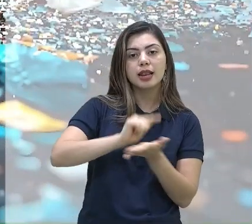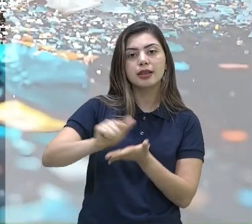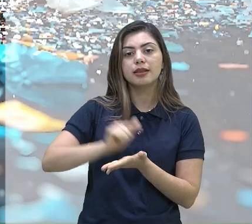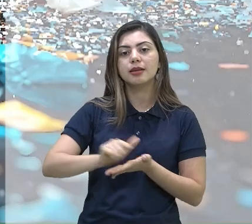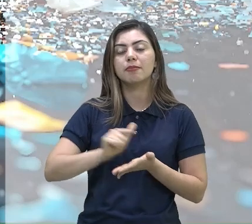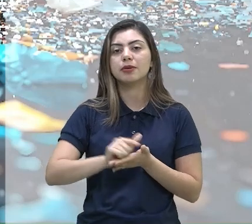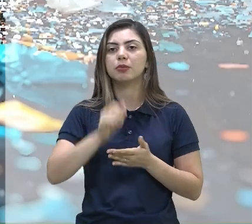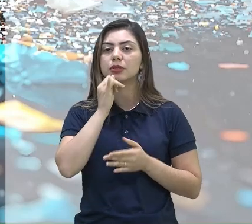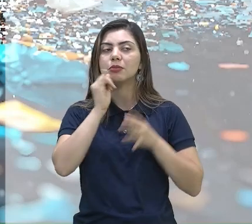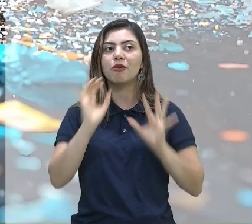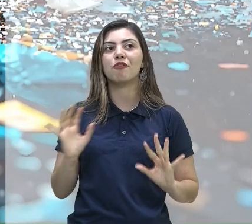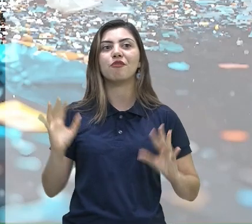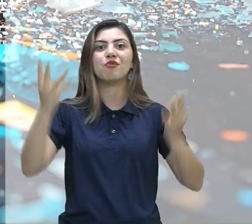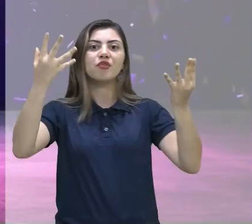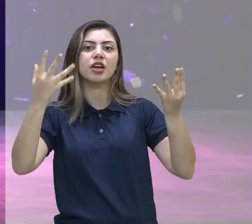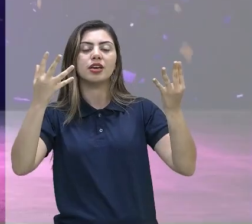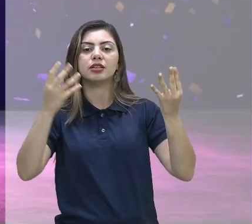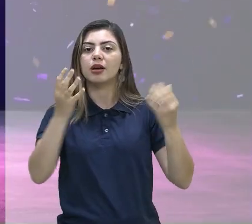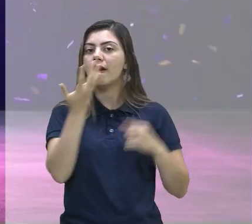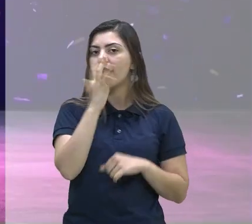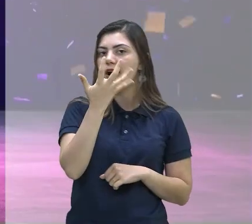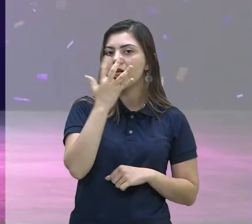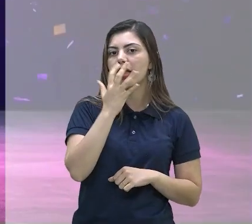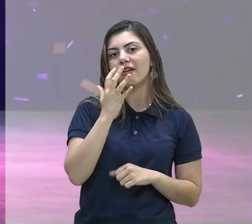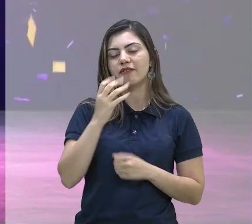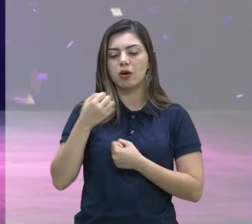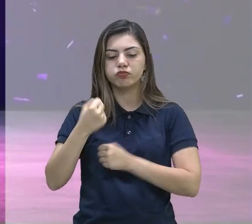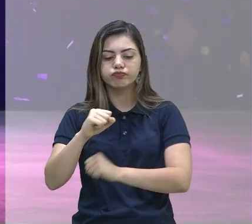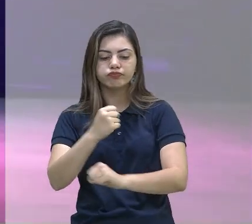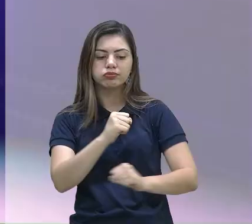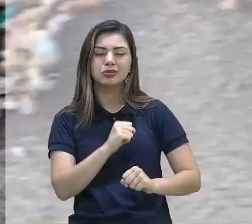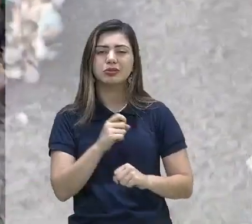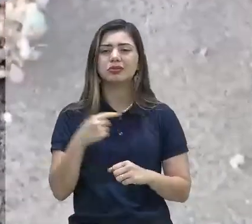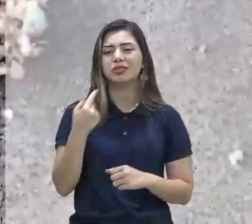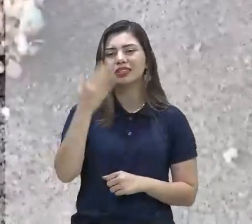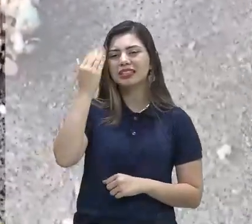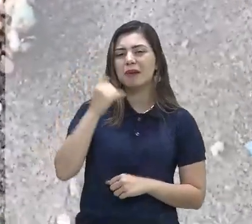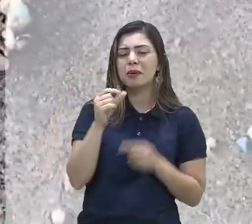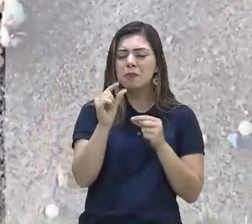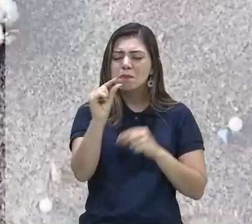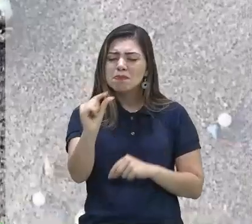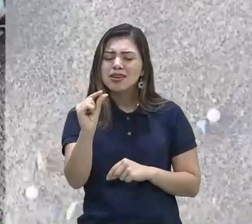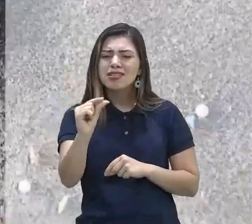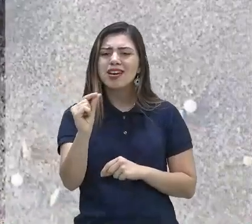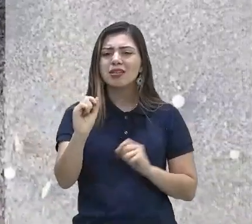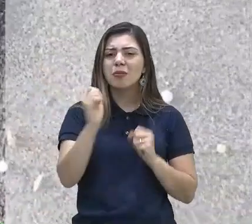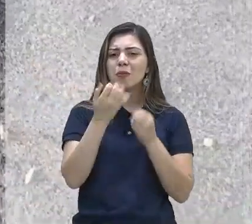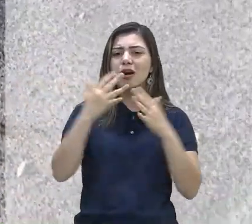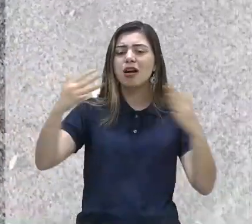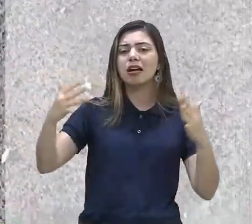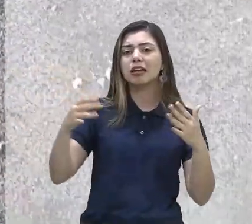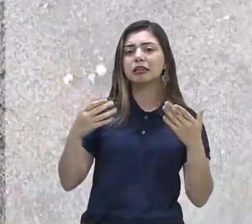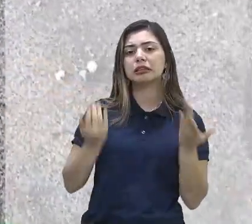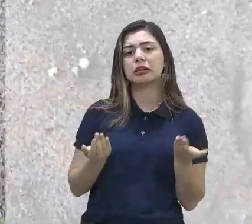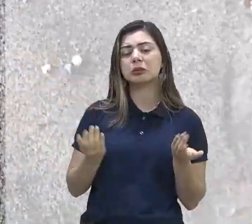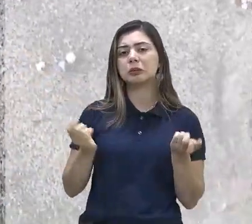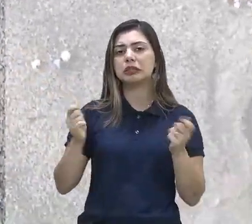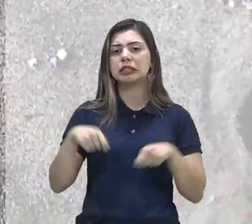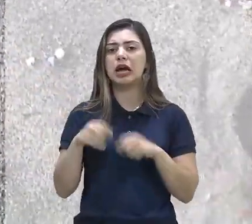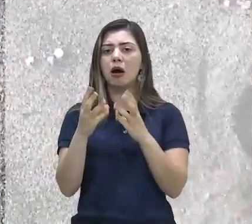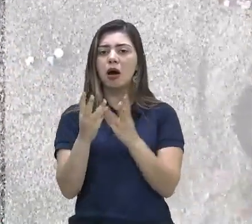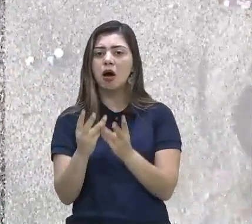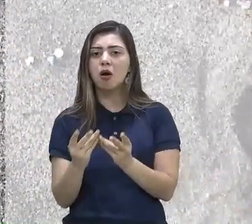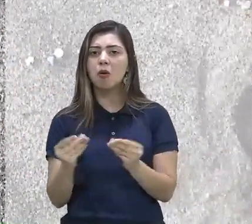as festividades com o carnaval. Por ser tão pequeno, o glitter não é filtrado de